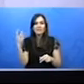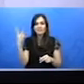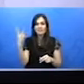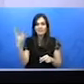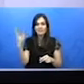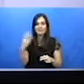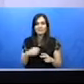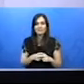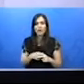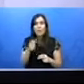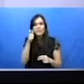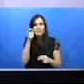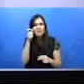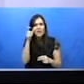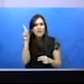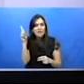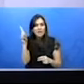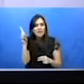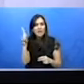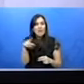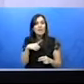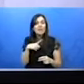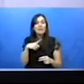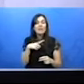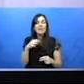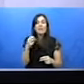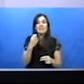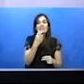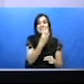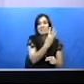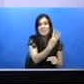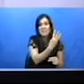1, 2, 3. Vamos observar que aqui, ó, tem 3 peixinhos.